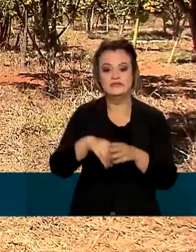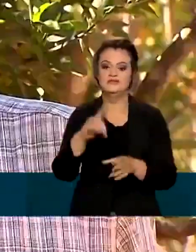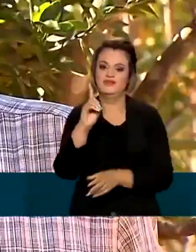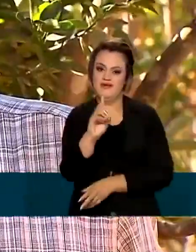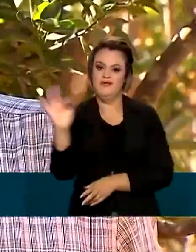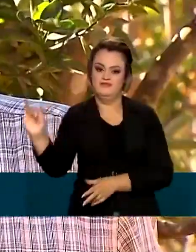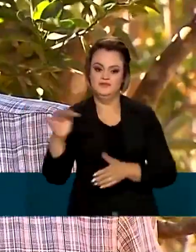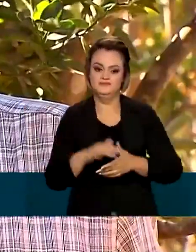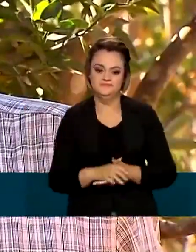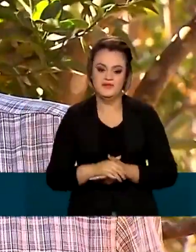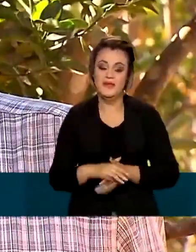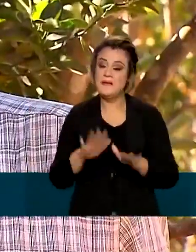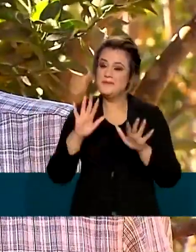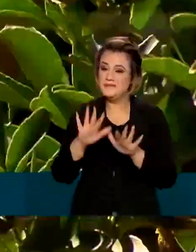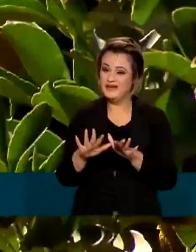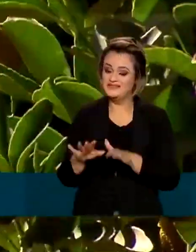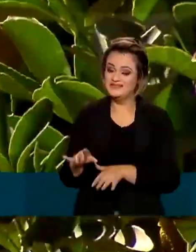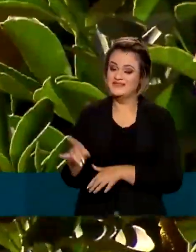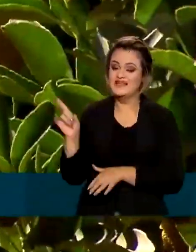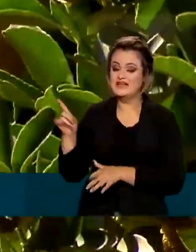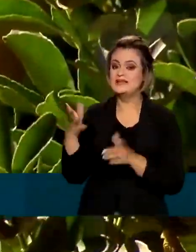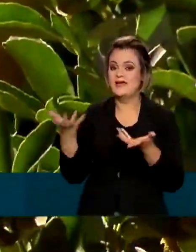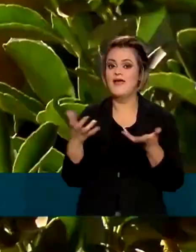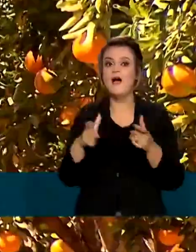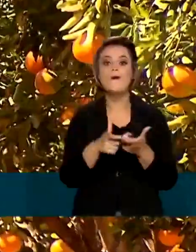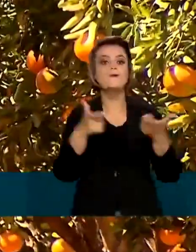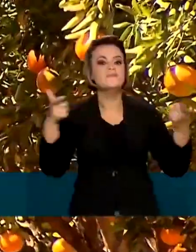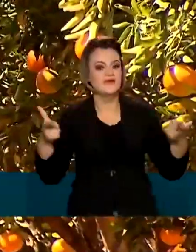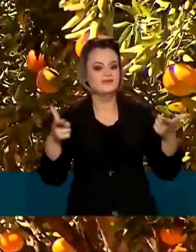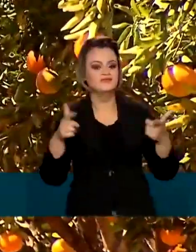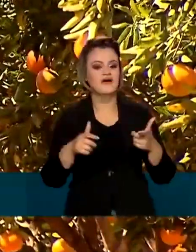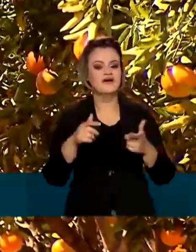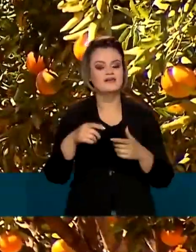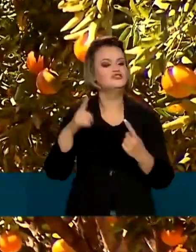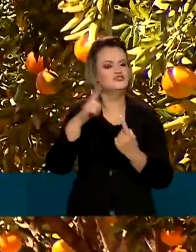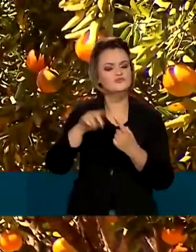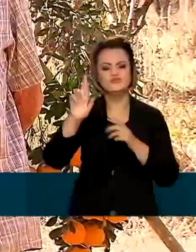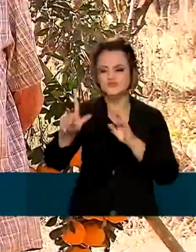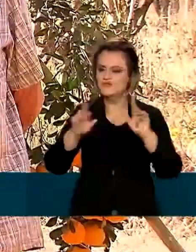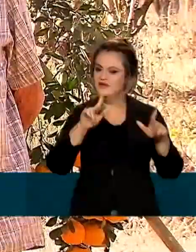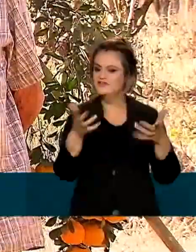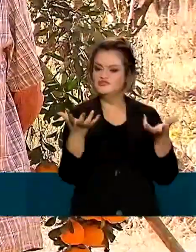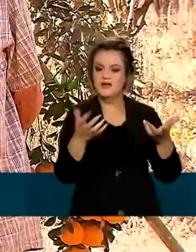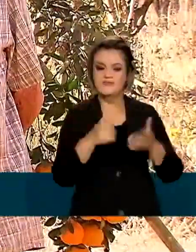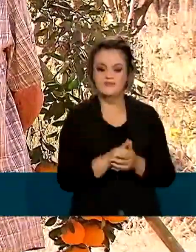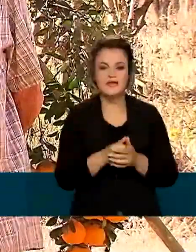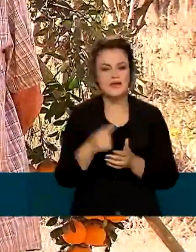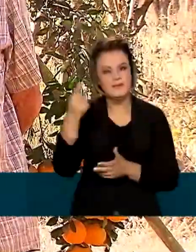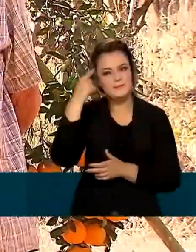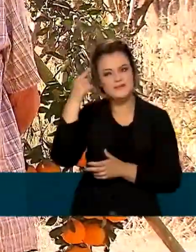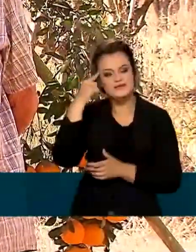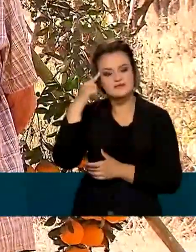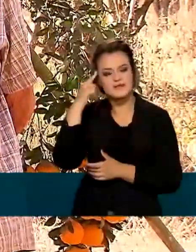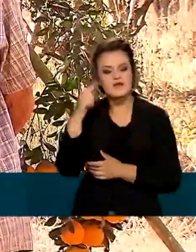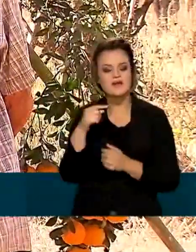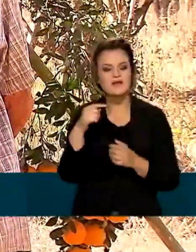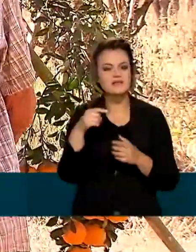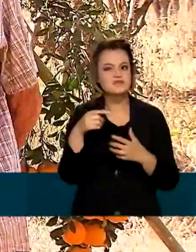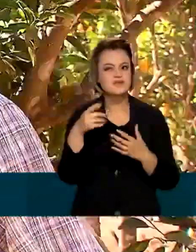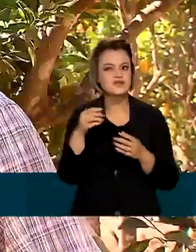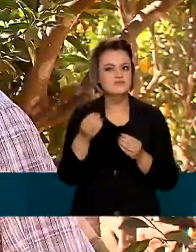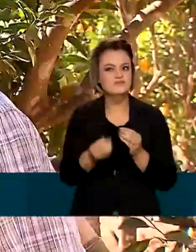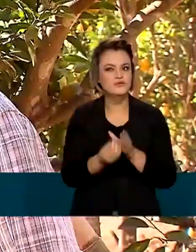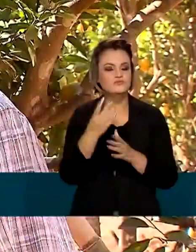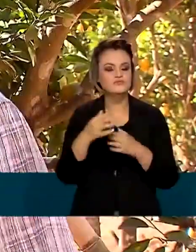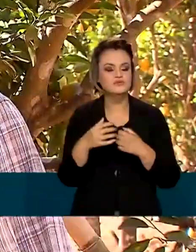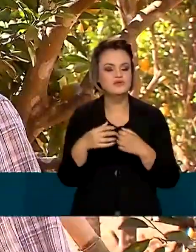Federal. Mas o seu José quer ampliar e diversificar a produção. Ele pensa em cultivar frutas vermelhas.